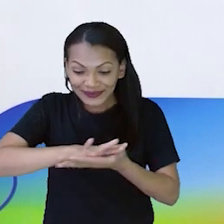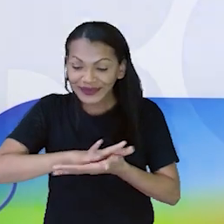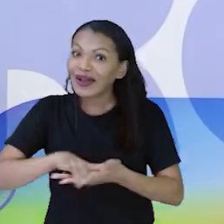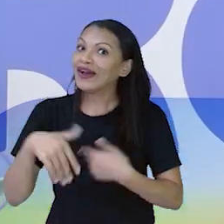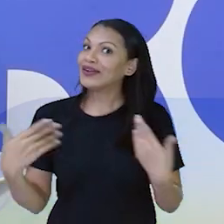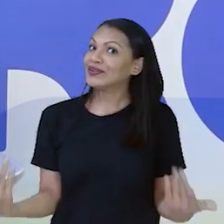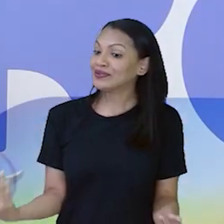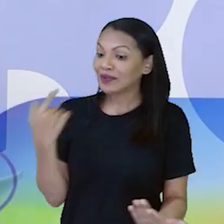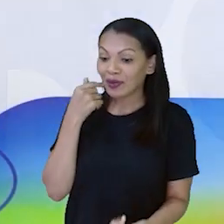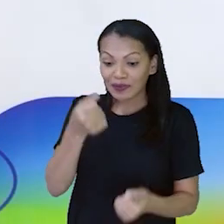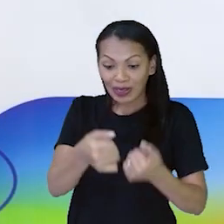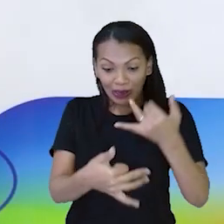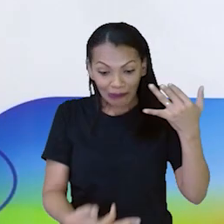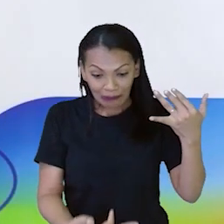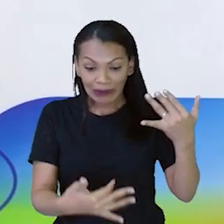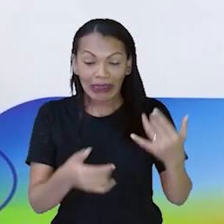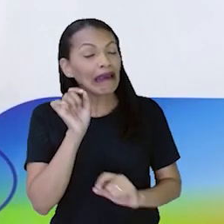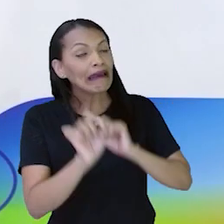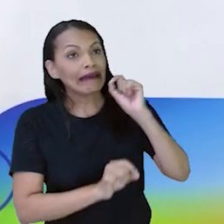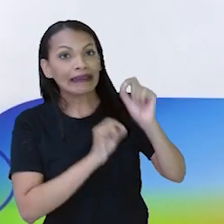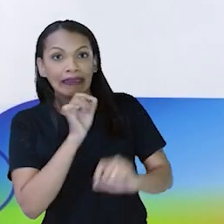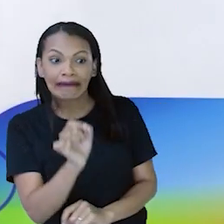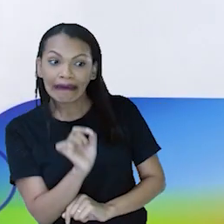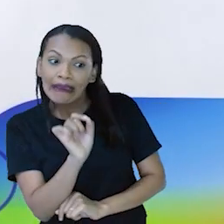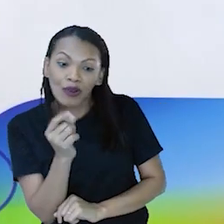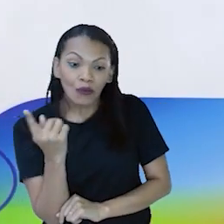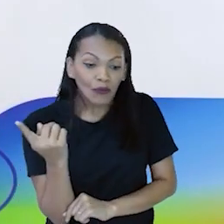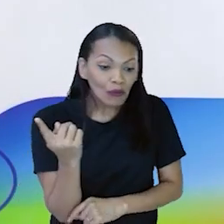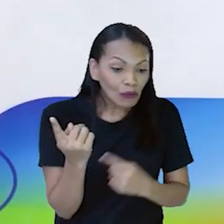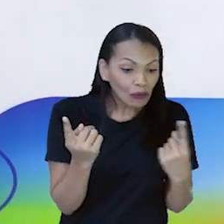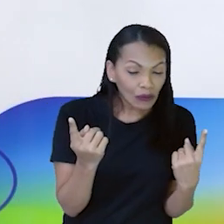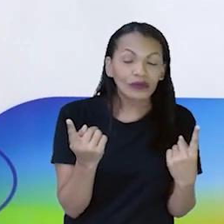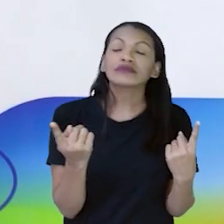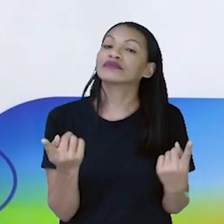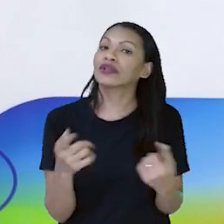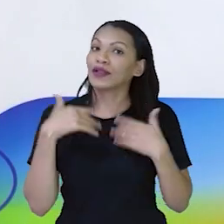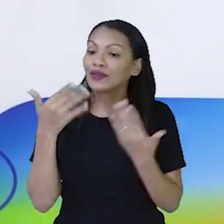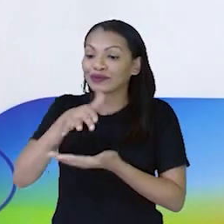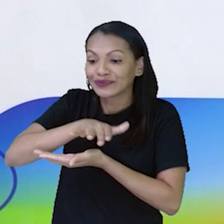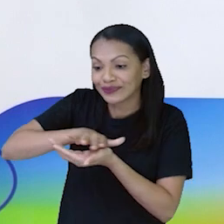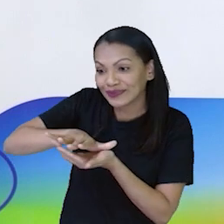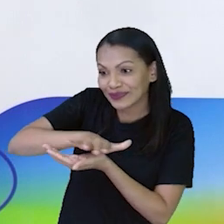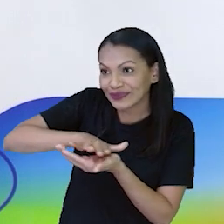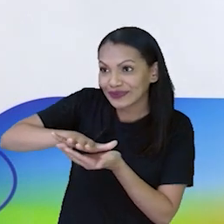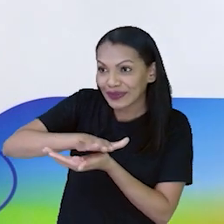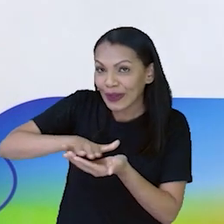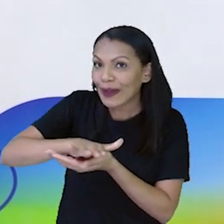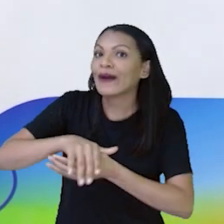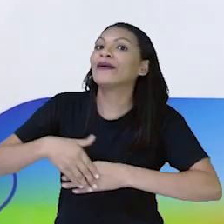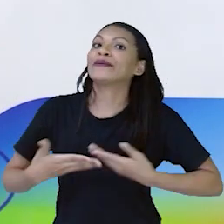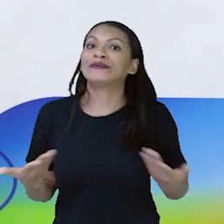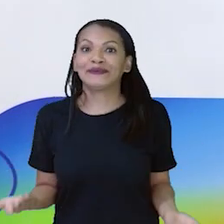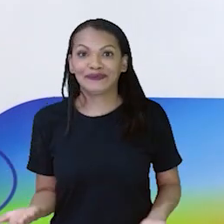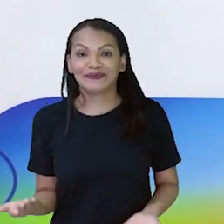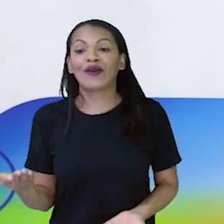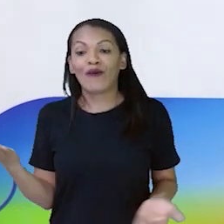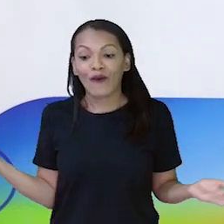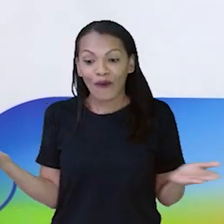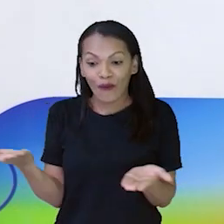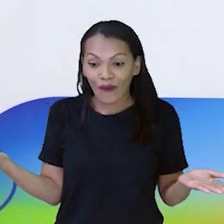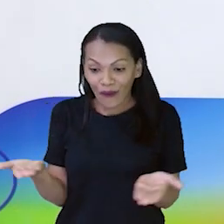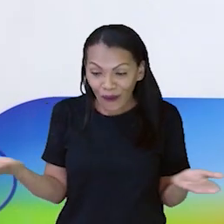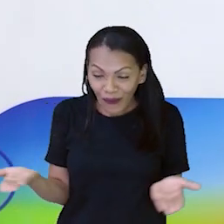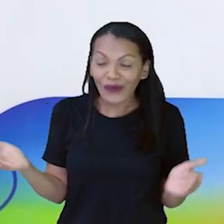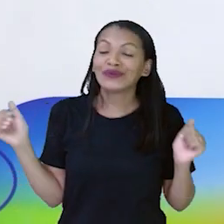aqui, ainda está no chat, viu? Quem quer paçoca, quem quer brigadeiro. Então, falando no brigadeiro, a professora Abigail disse que quem estaria aqui hoje com a gente de